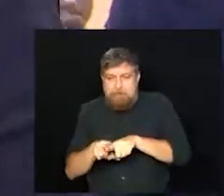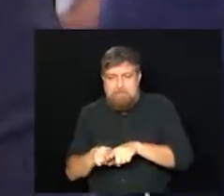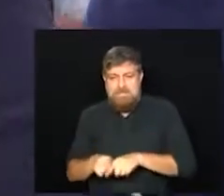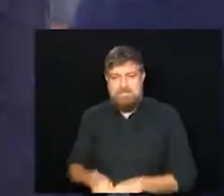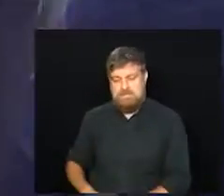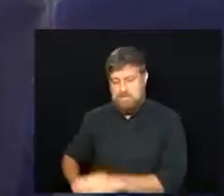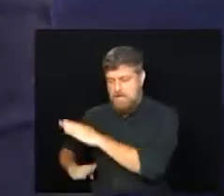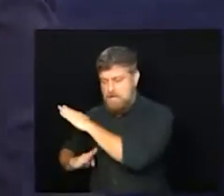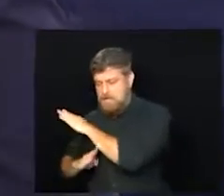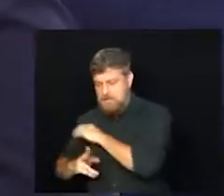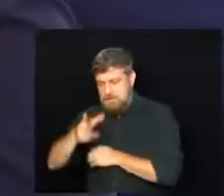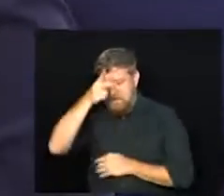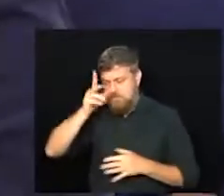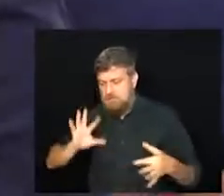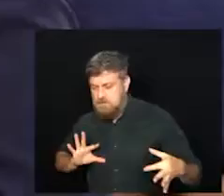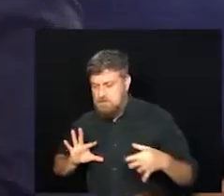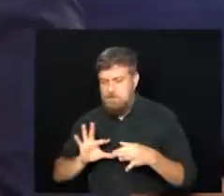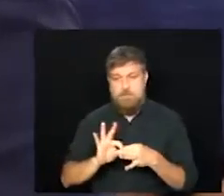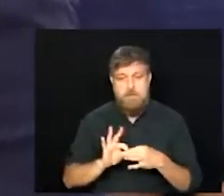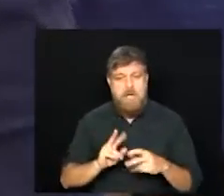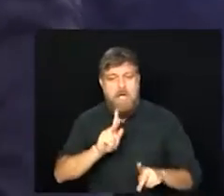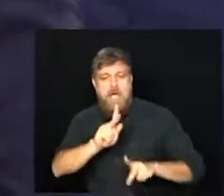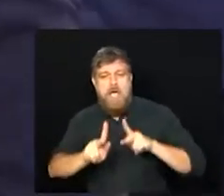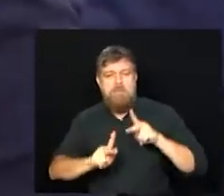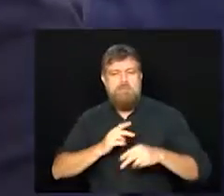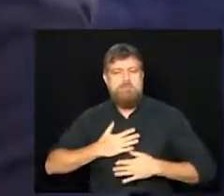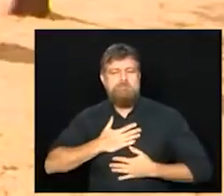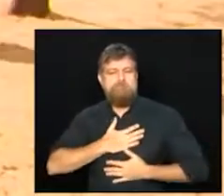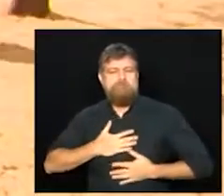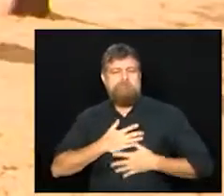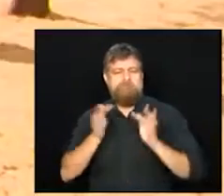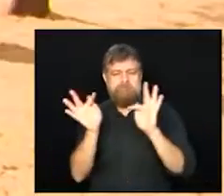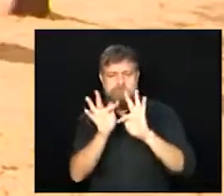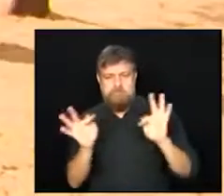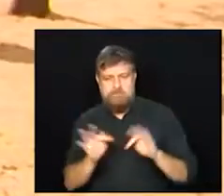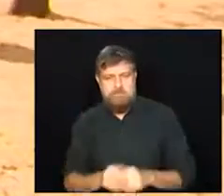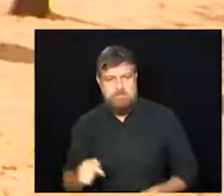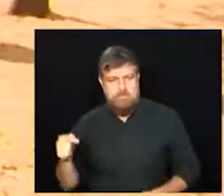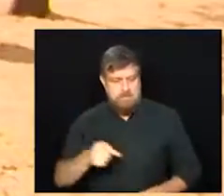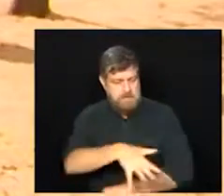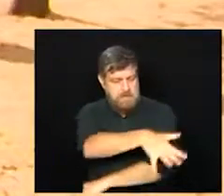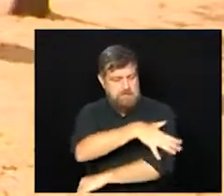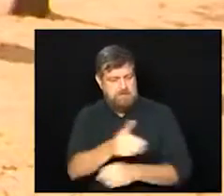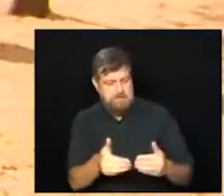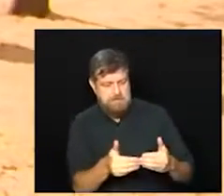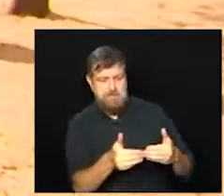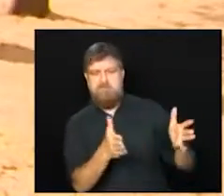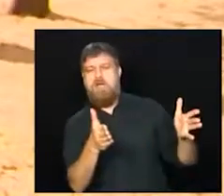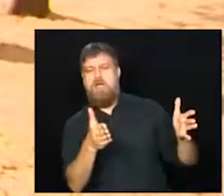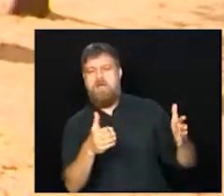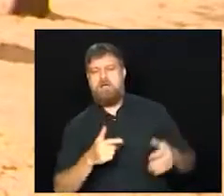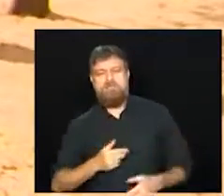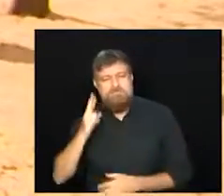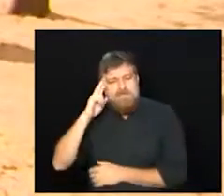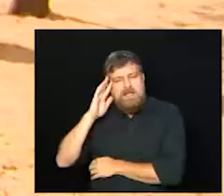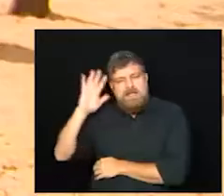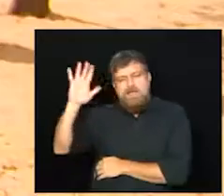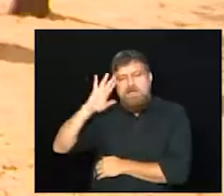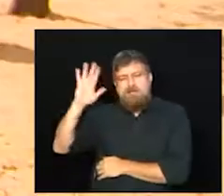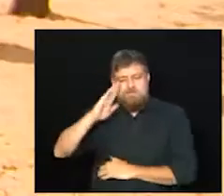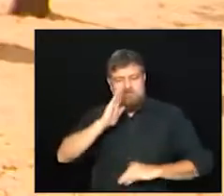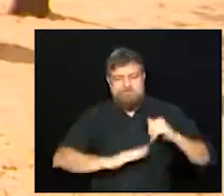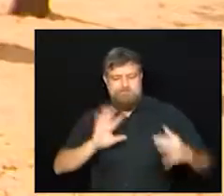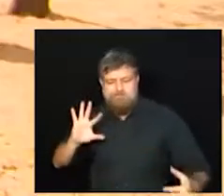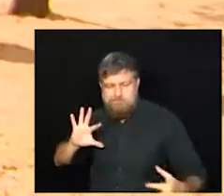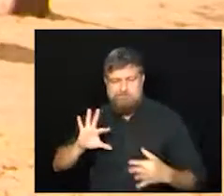Legislativo e o Executivo dá nisso, a população feliz, todos felizes. Essa reinauguração da praça aqui, eu falo aqui que é um sonho do vereador